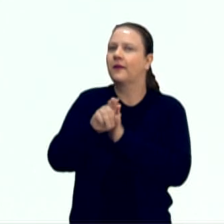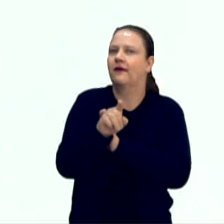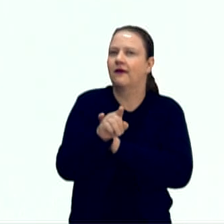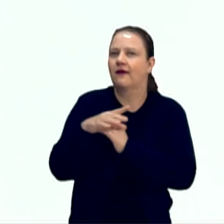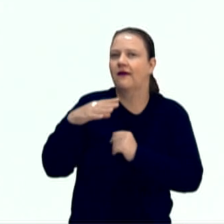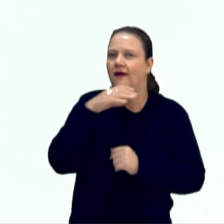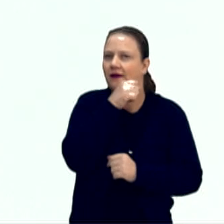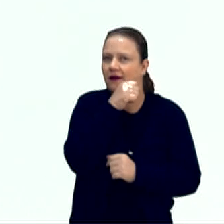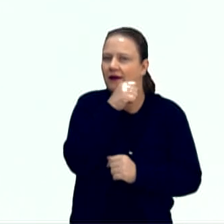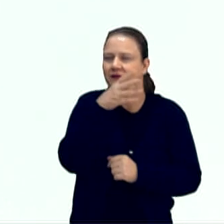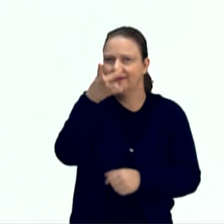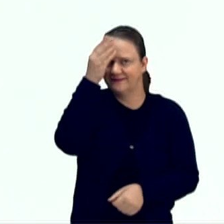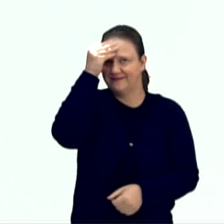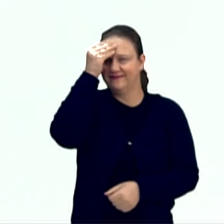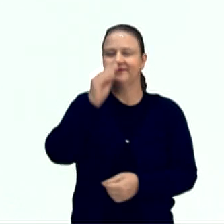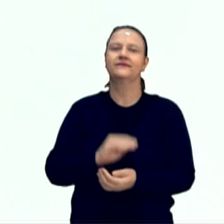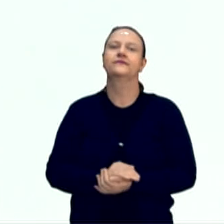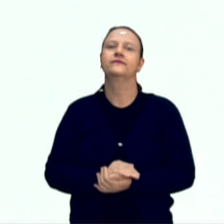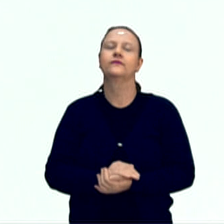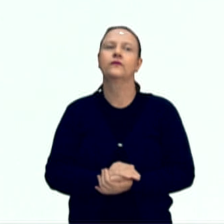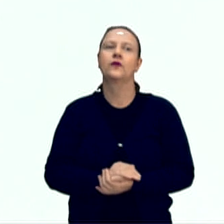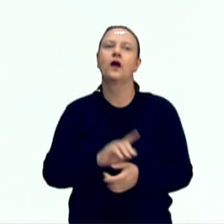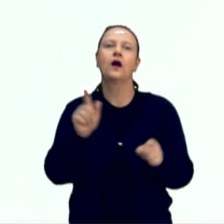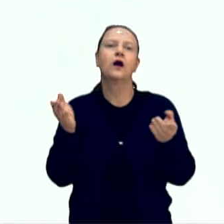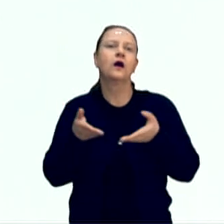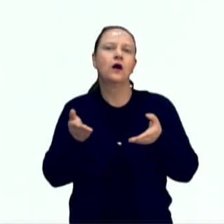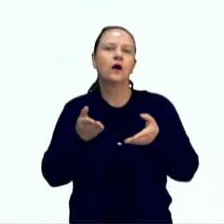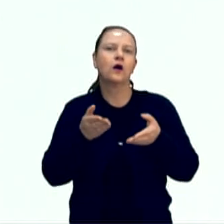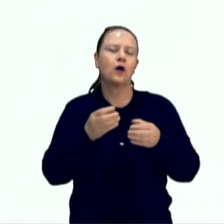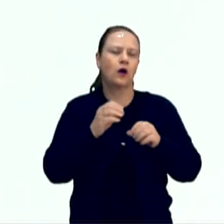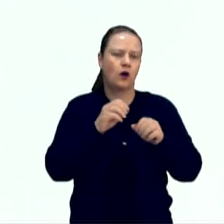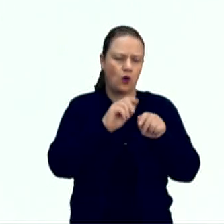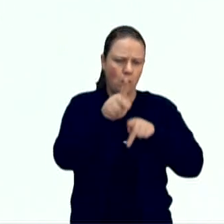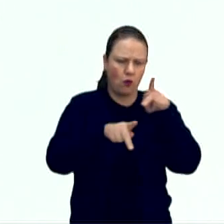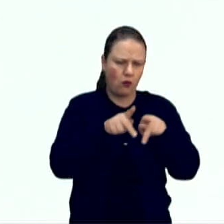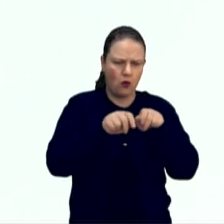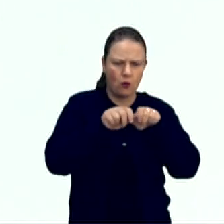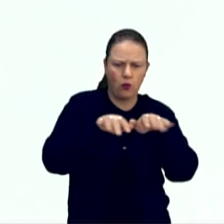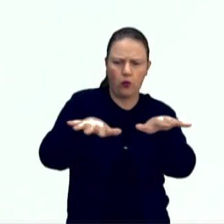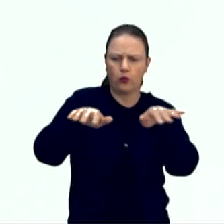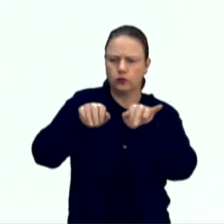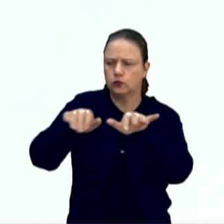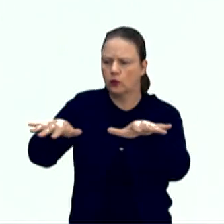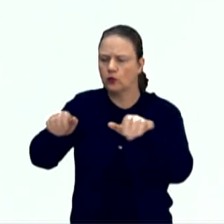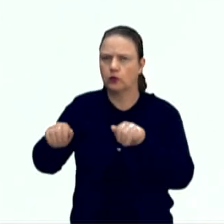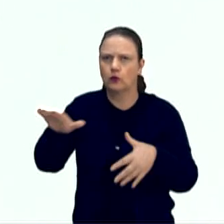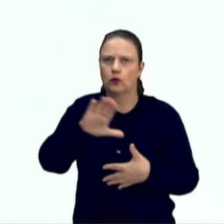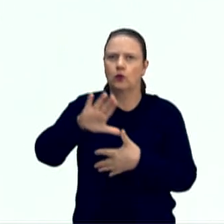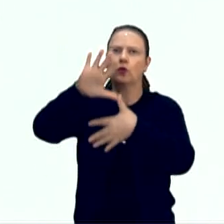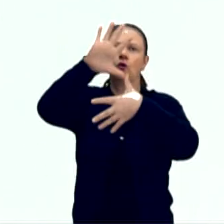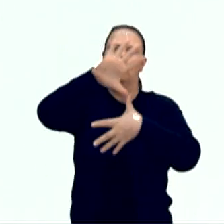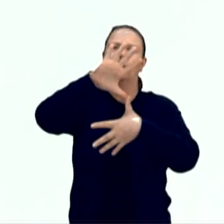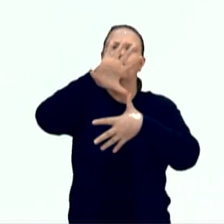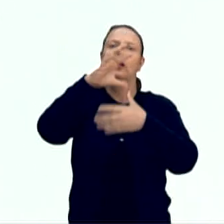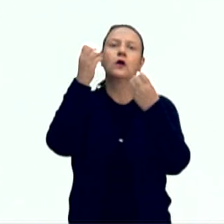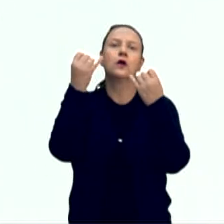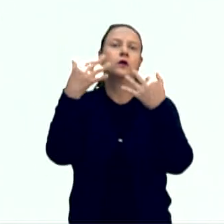para você guardar? A distribuição desigual da população no continente americano é explicada